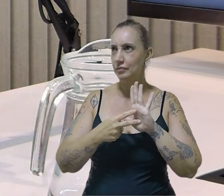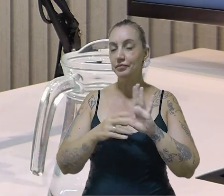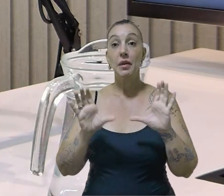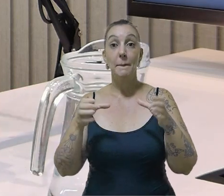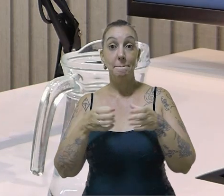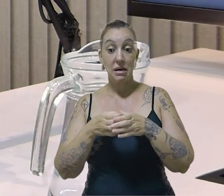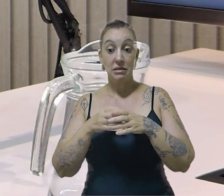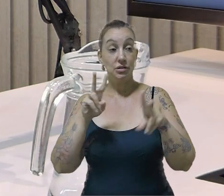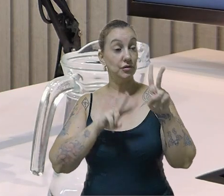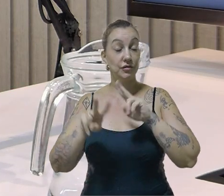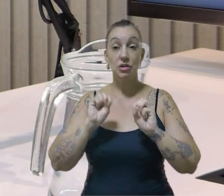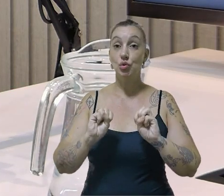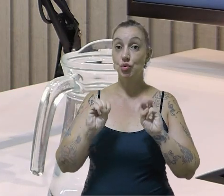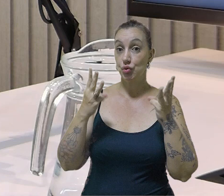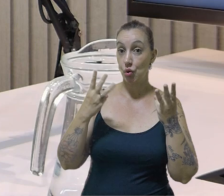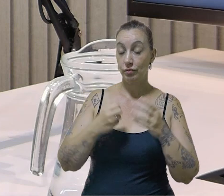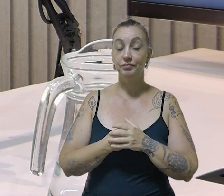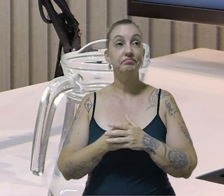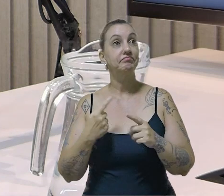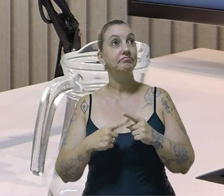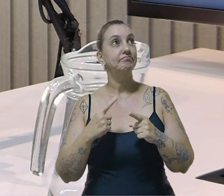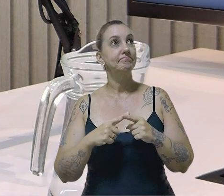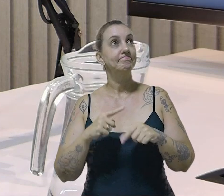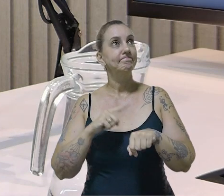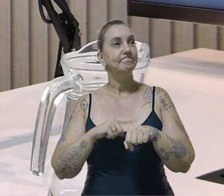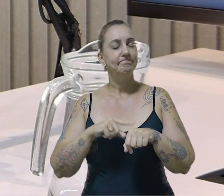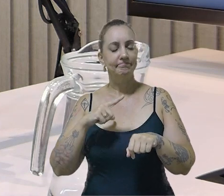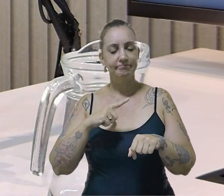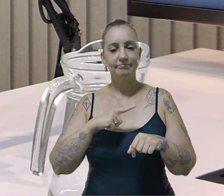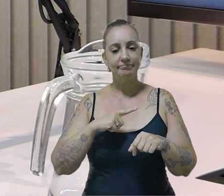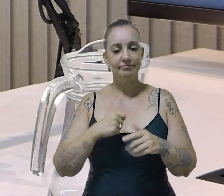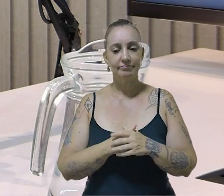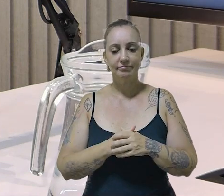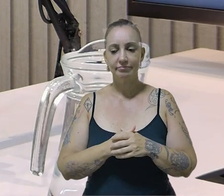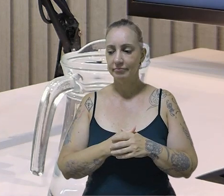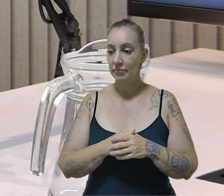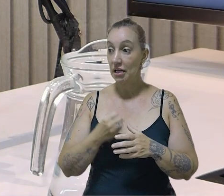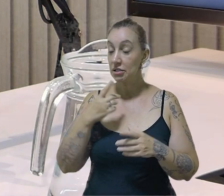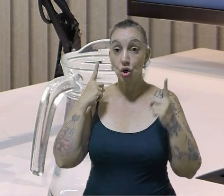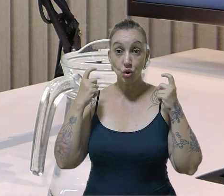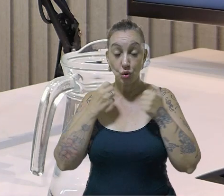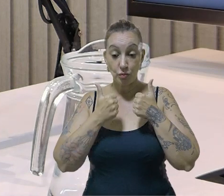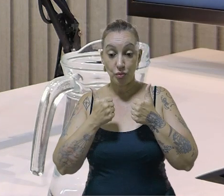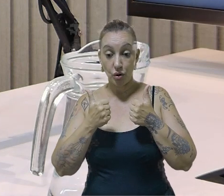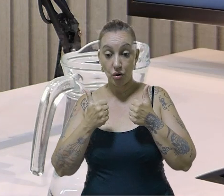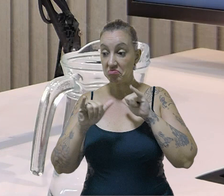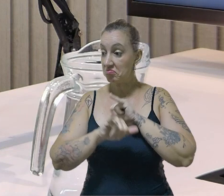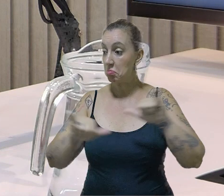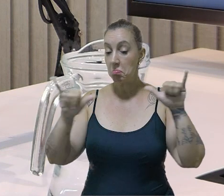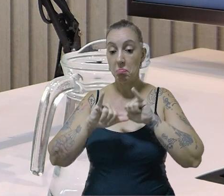bandas com relação ao visual do Show né porque eu acho que teve um momento assim que é meu se o som for bom se tiver chegando na